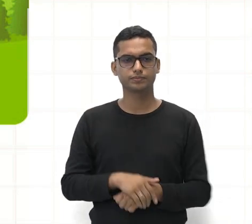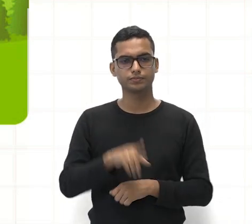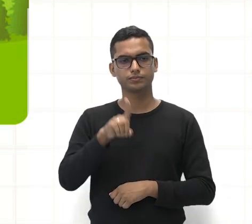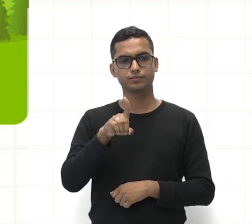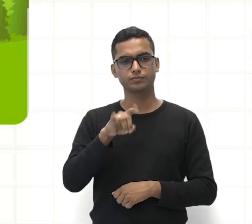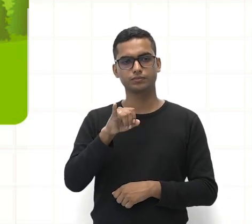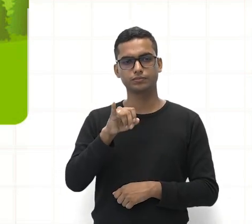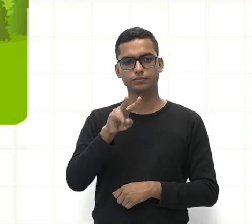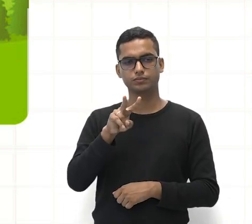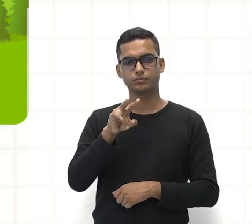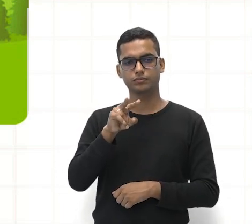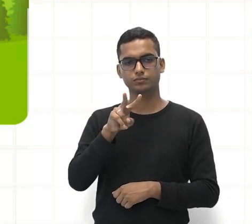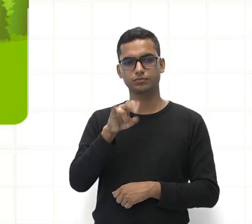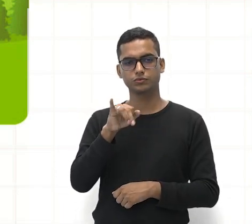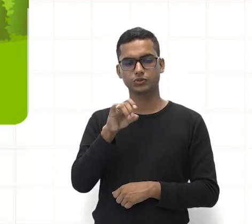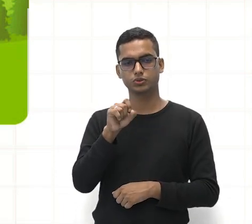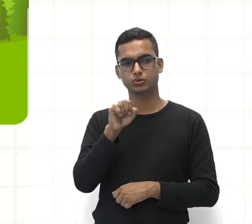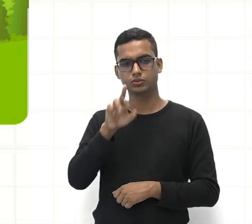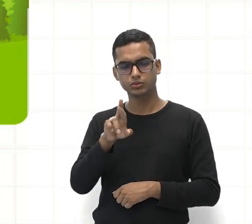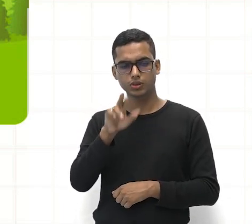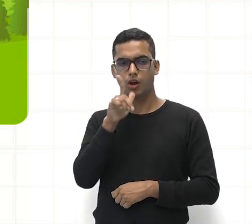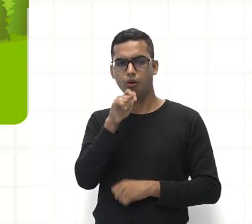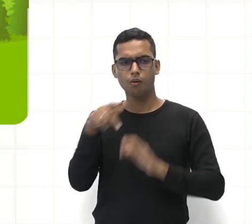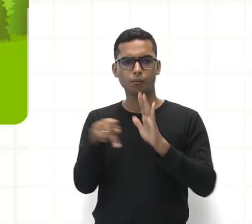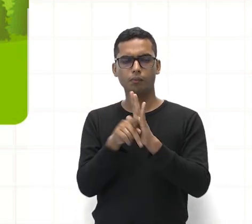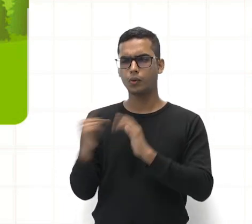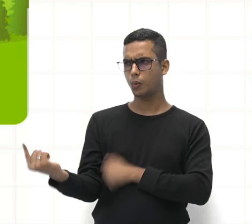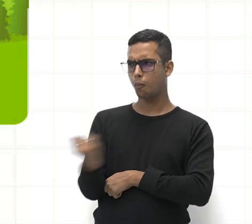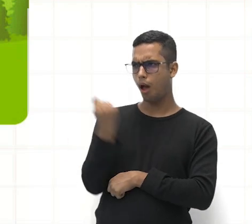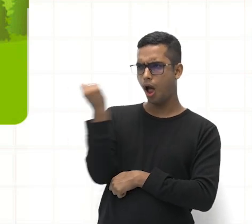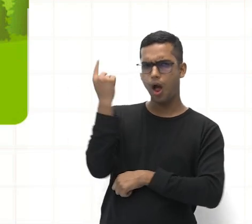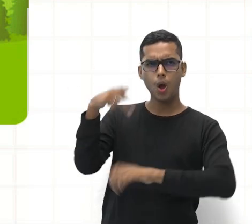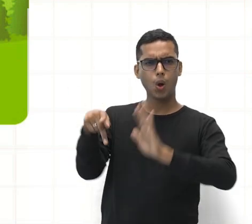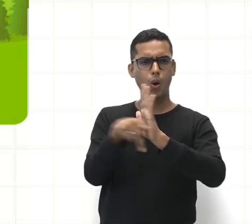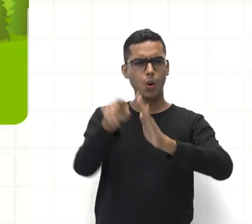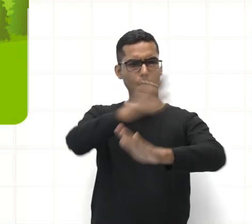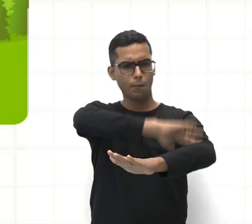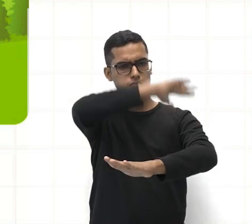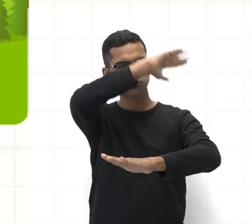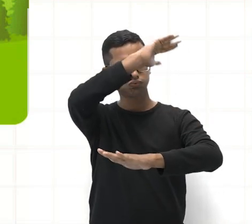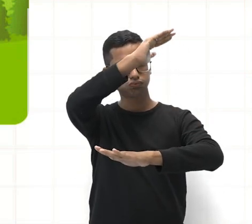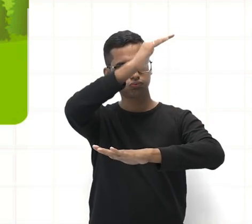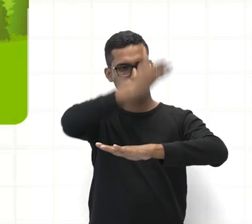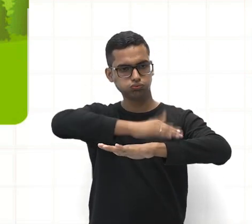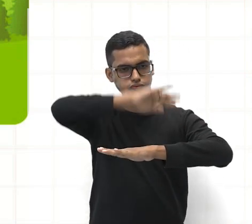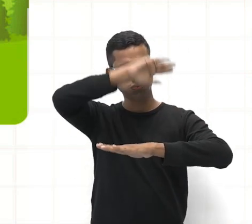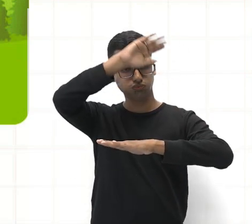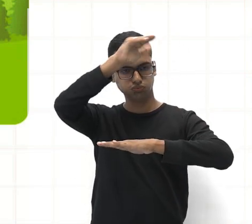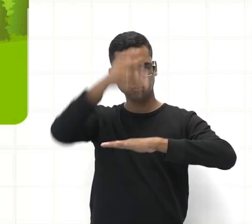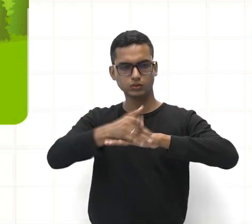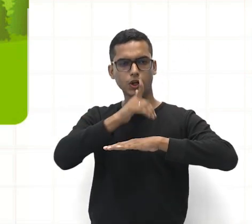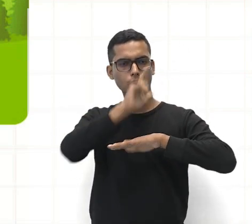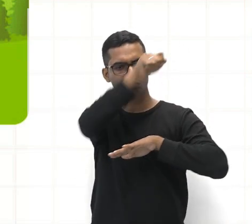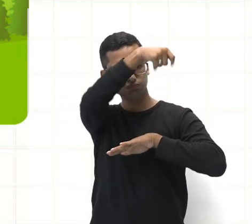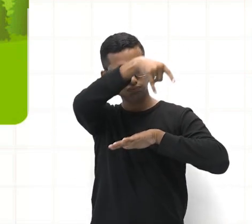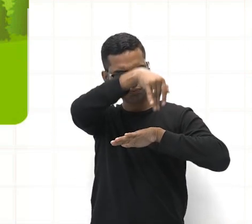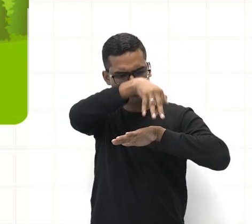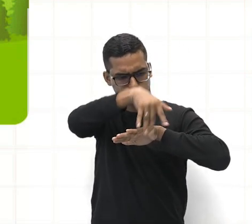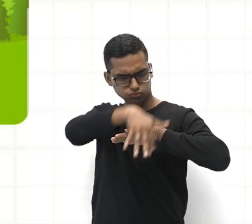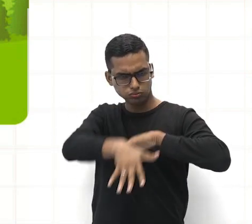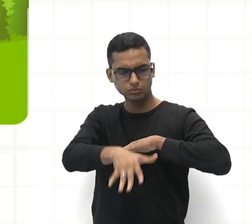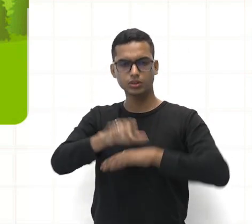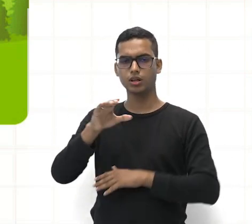né, que são essas partes mais elevadas do relevo. A nascente, né, que é